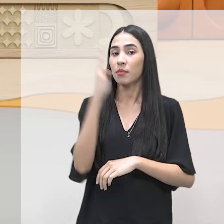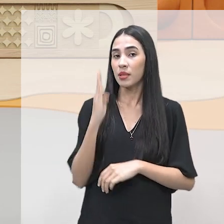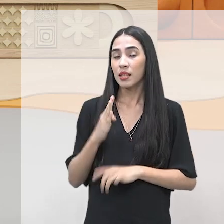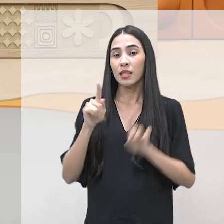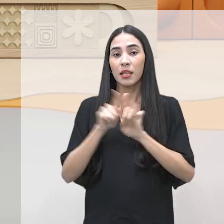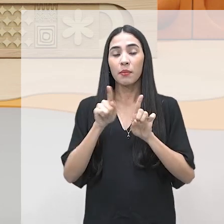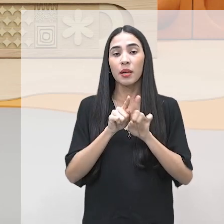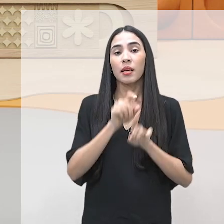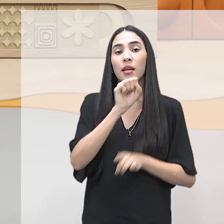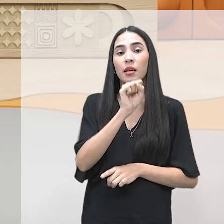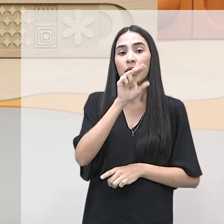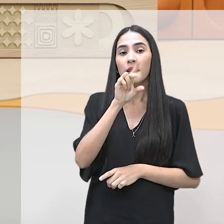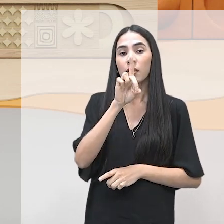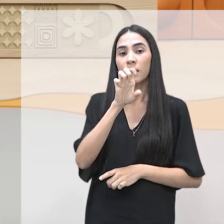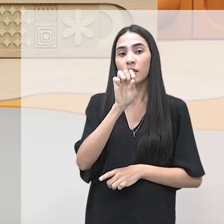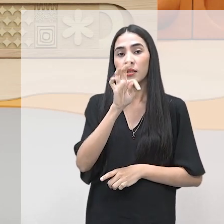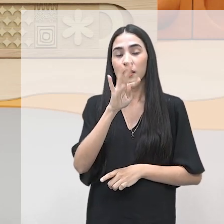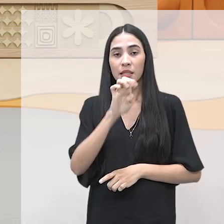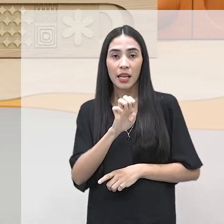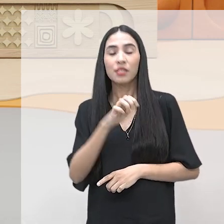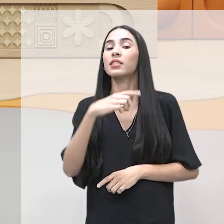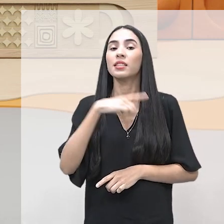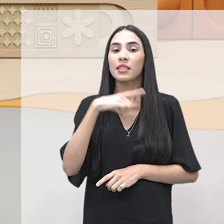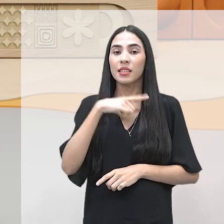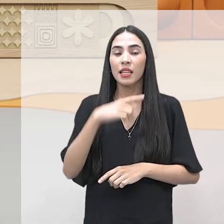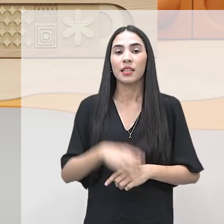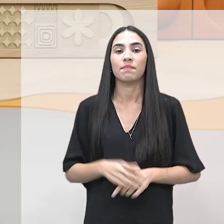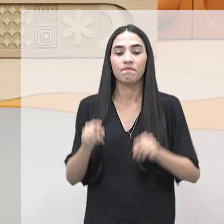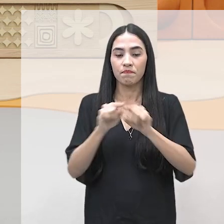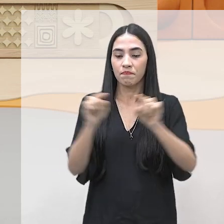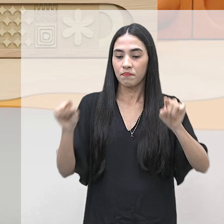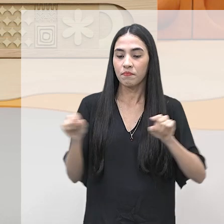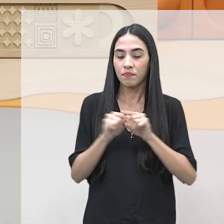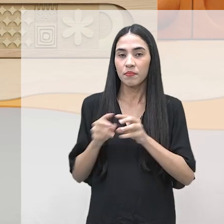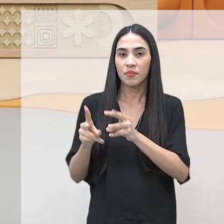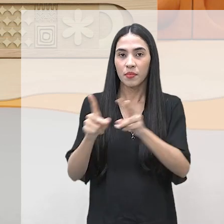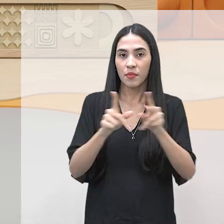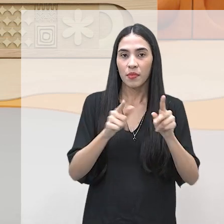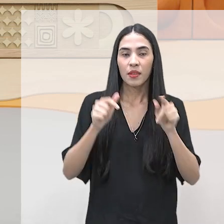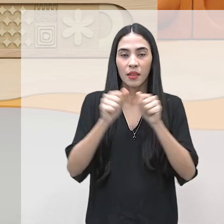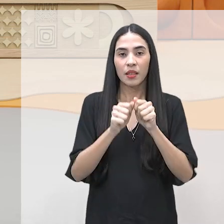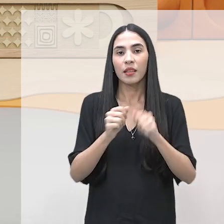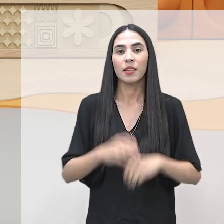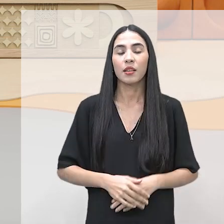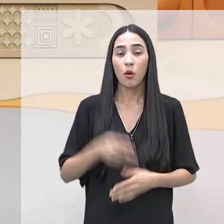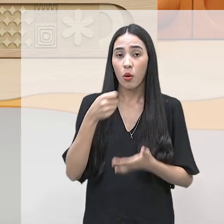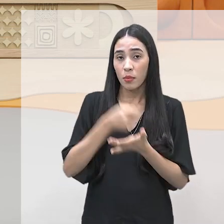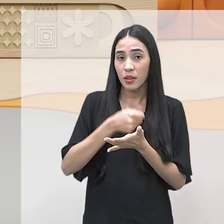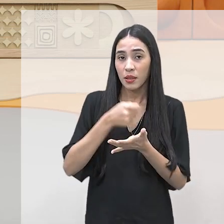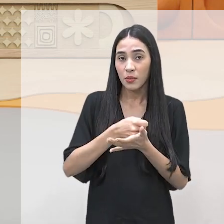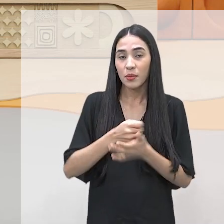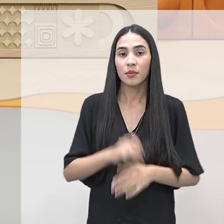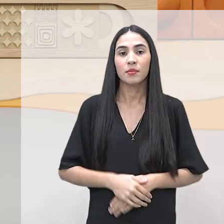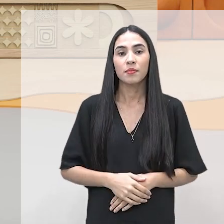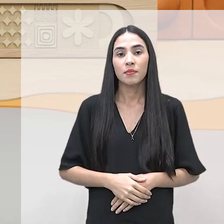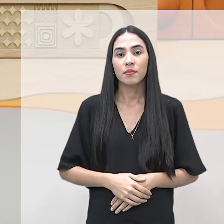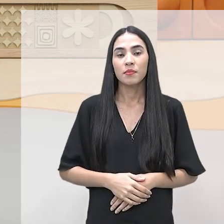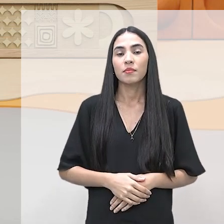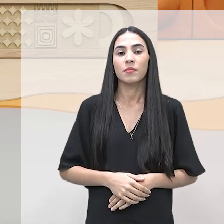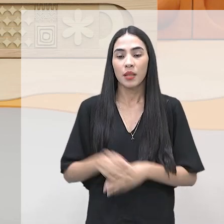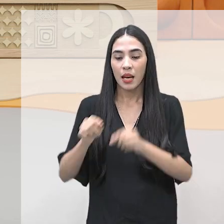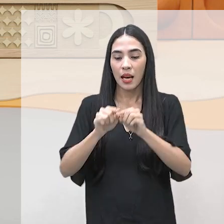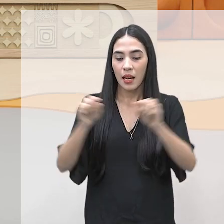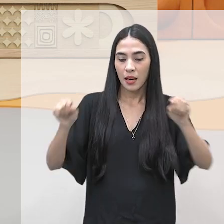sudeste brasileiro, tem um latifúndio como distribuição de terra praticamente obrigatória ali. A forma como as terras